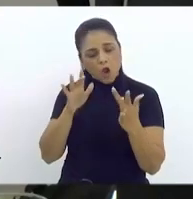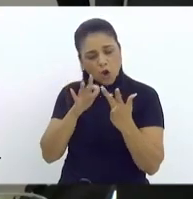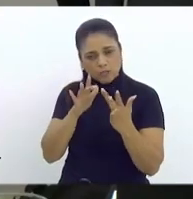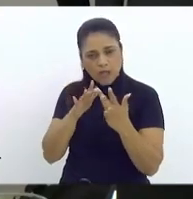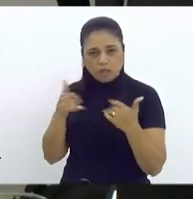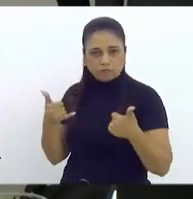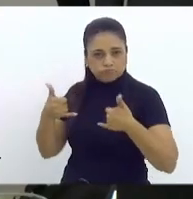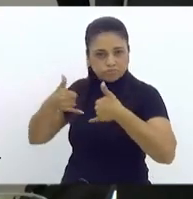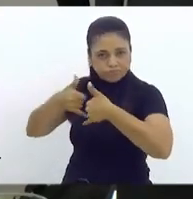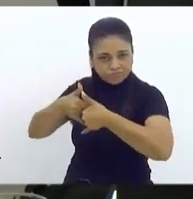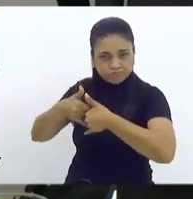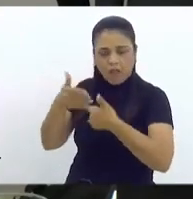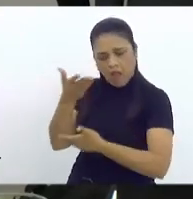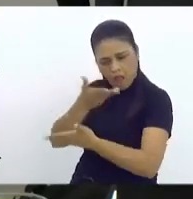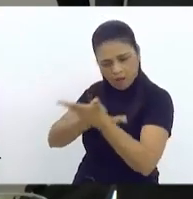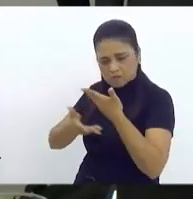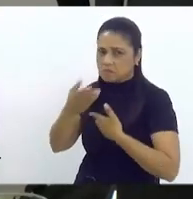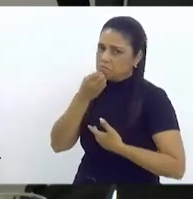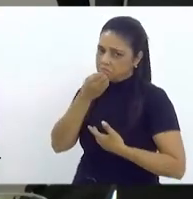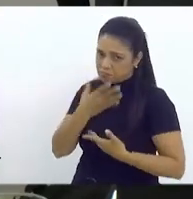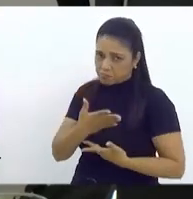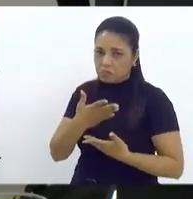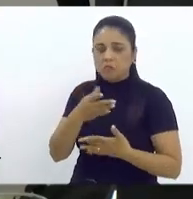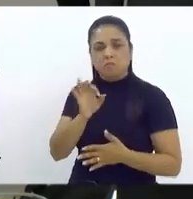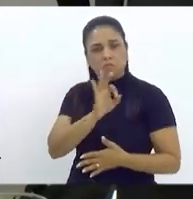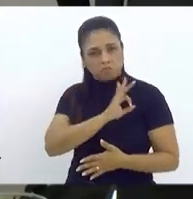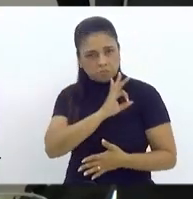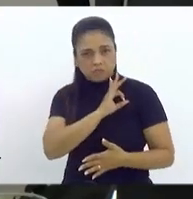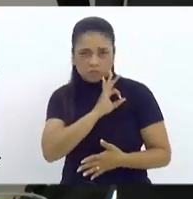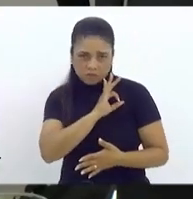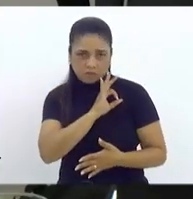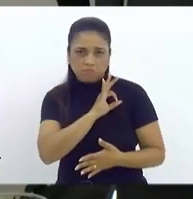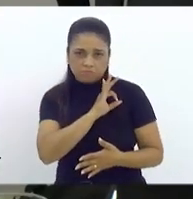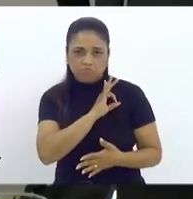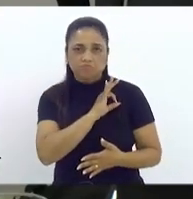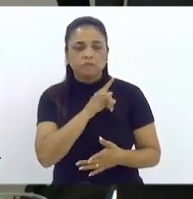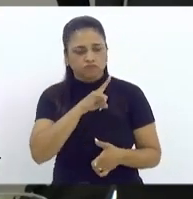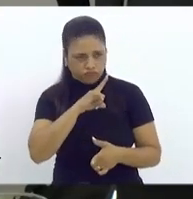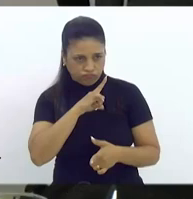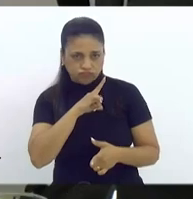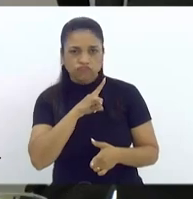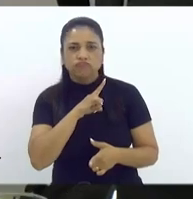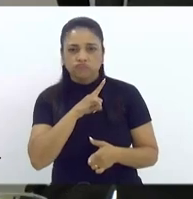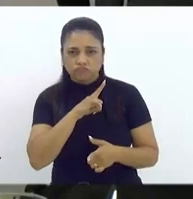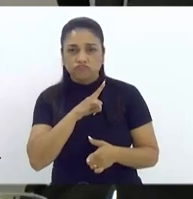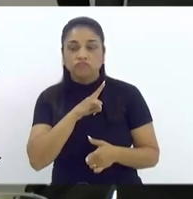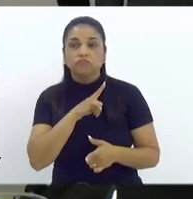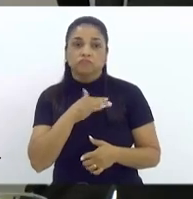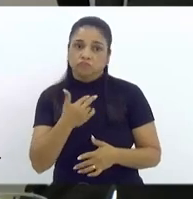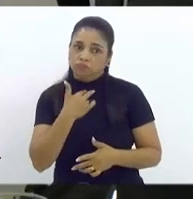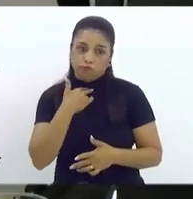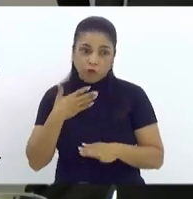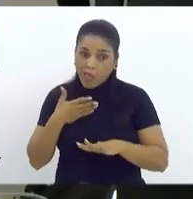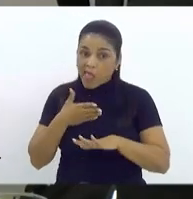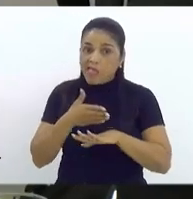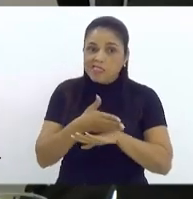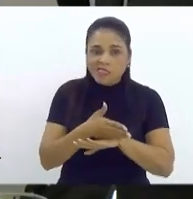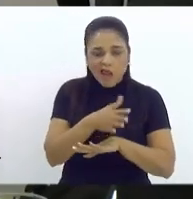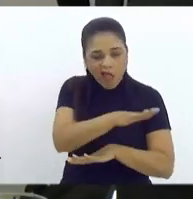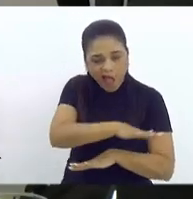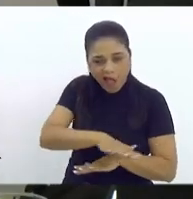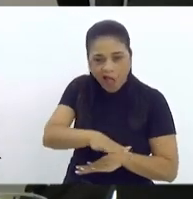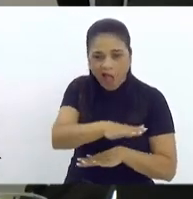contato e tem uma boa relação com a polícia em termos gerais. Já houve casos de não poder entrar